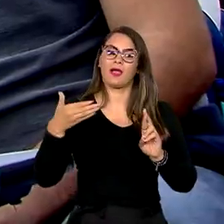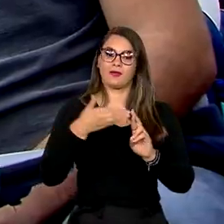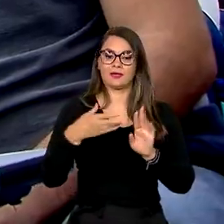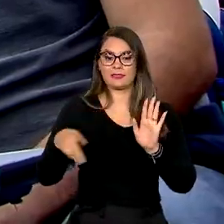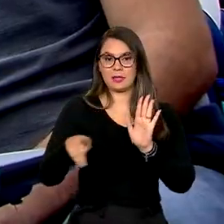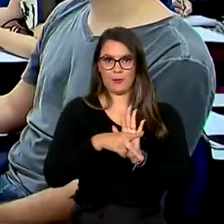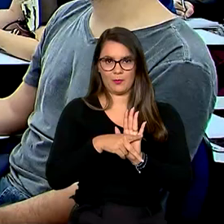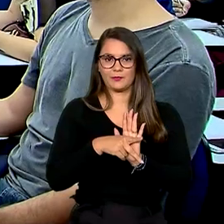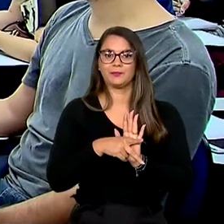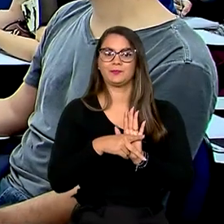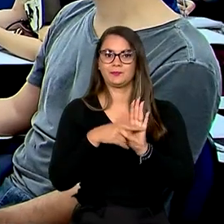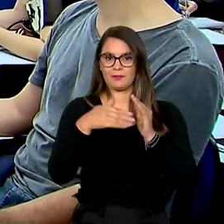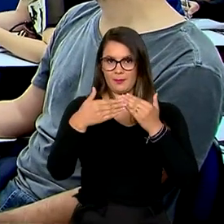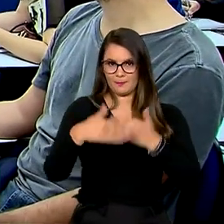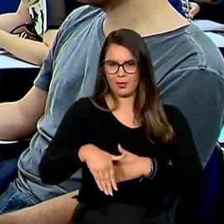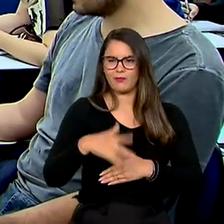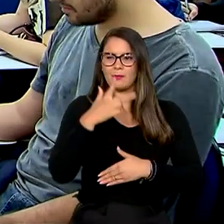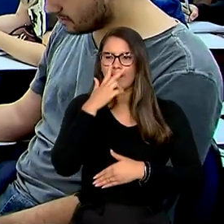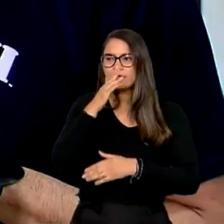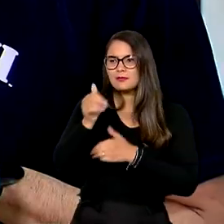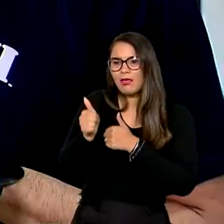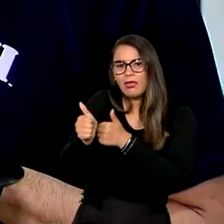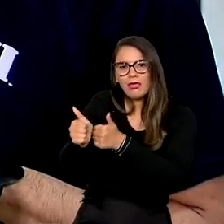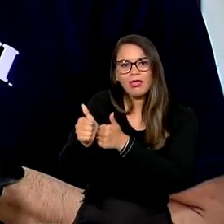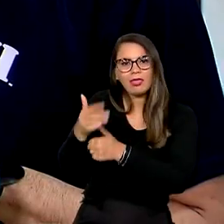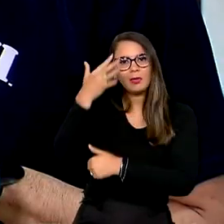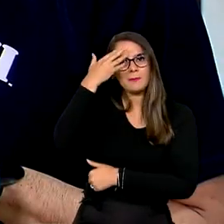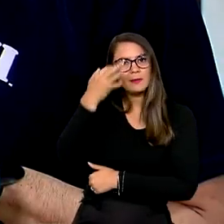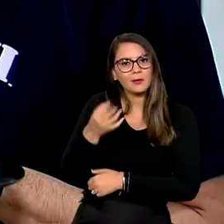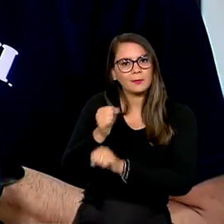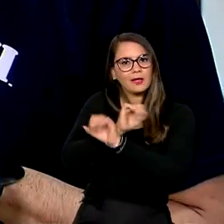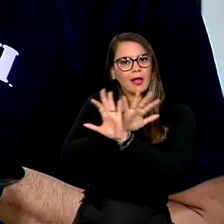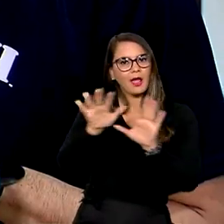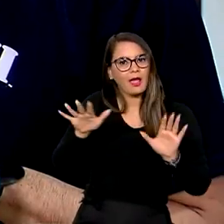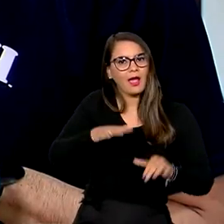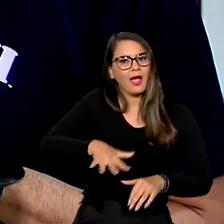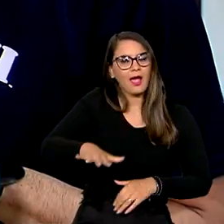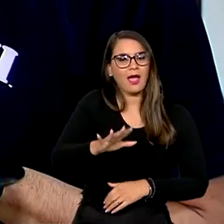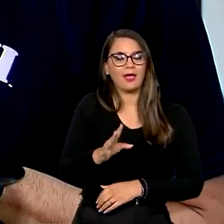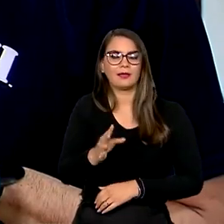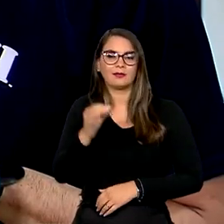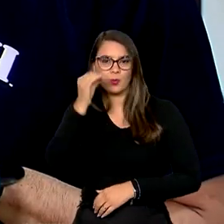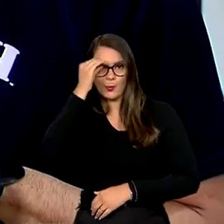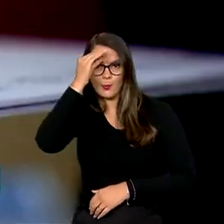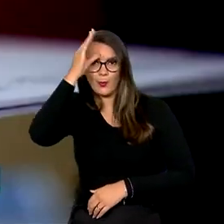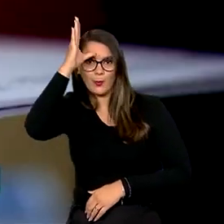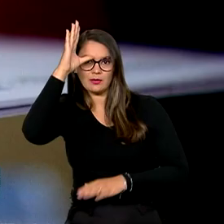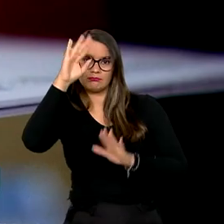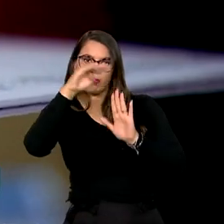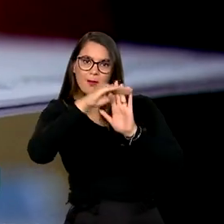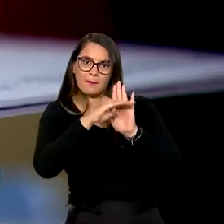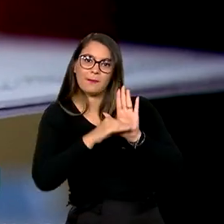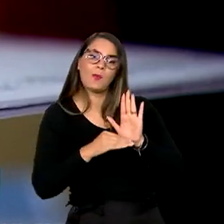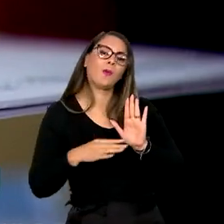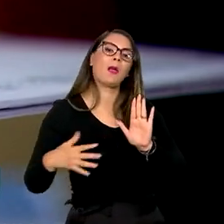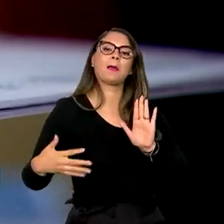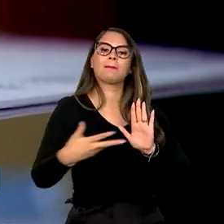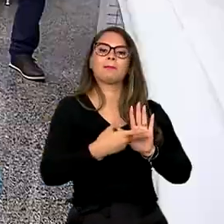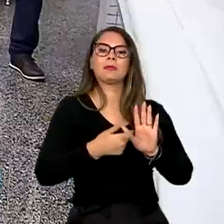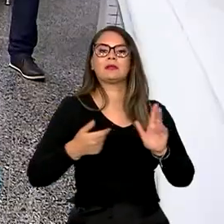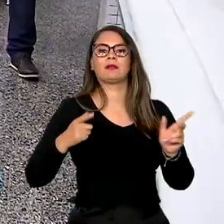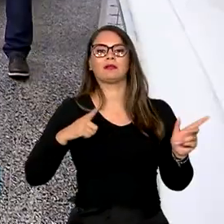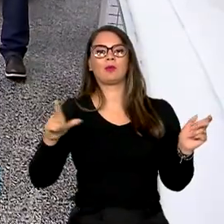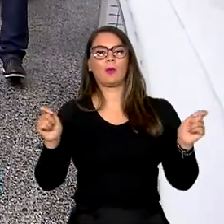prova uma espécie de guia para entender melhor quais serão as áreas de conhecimento exigidas no exame e quais habilidades e